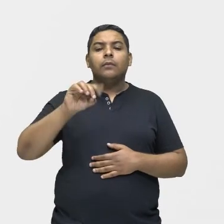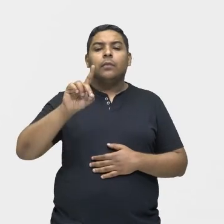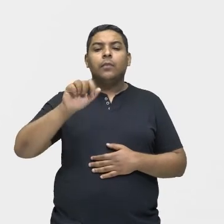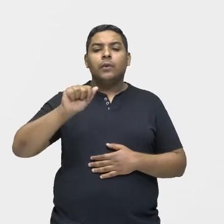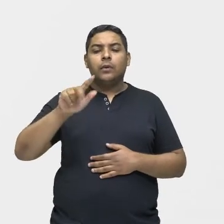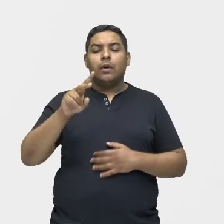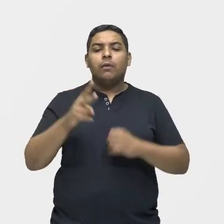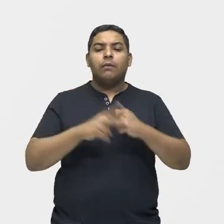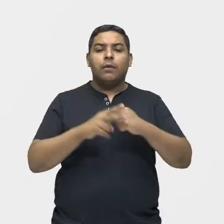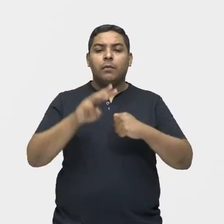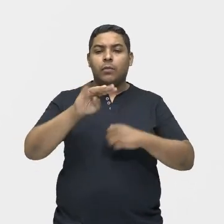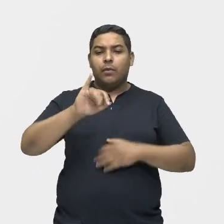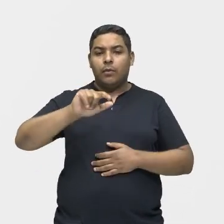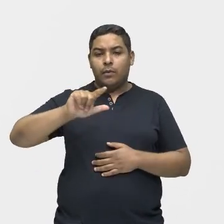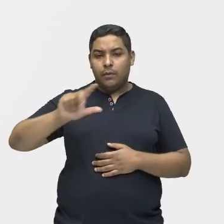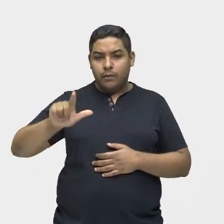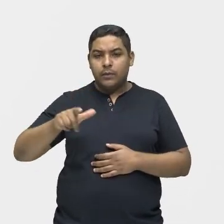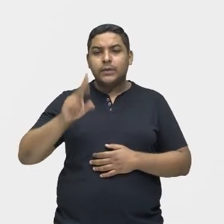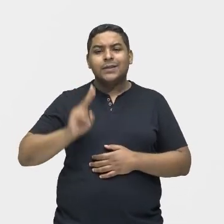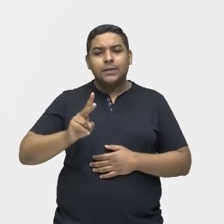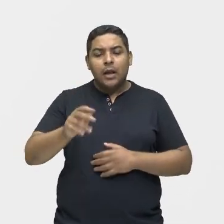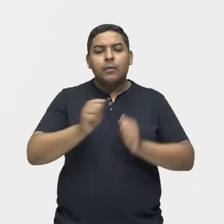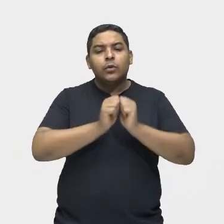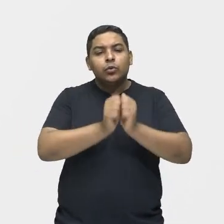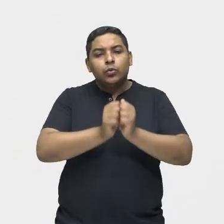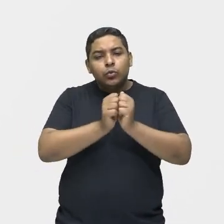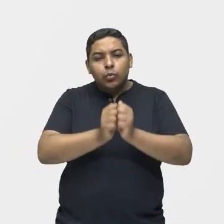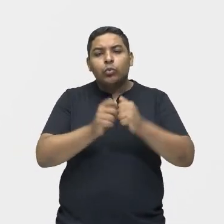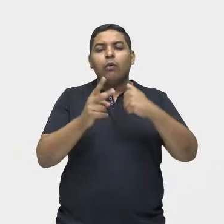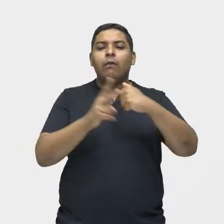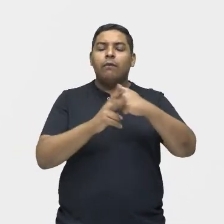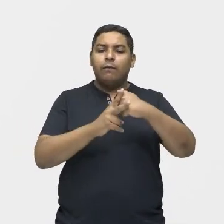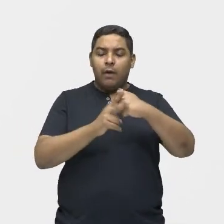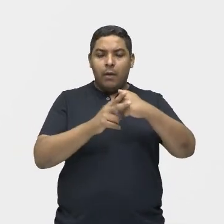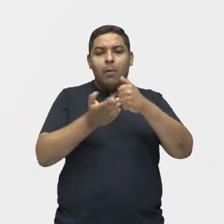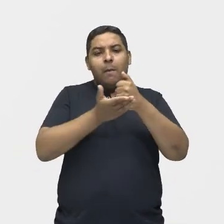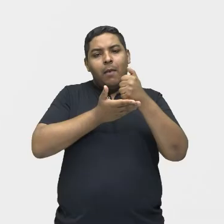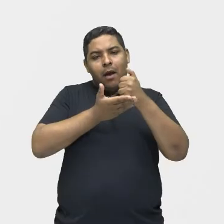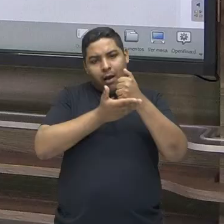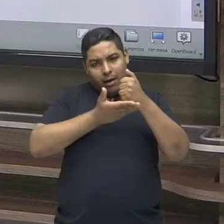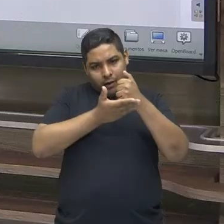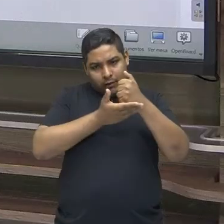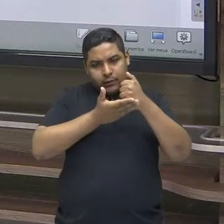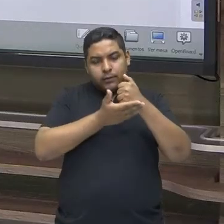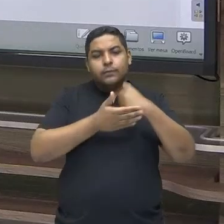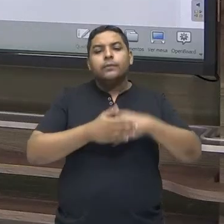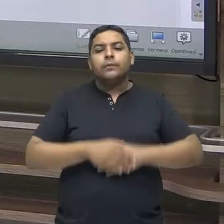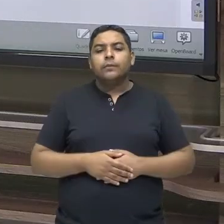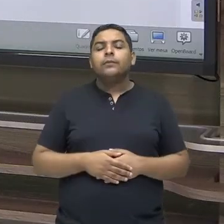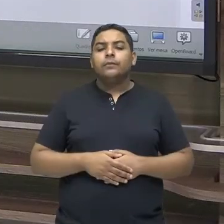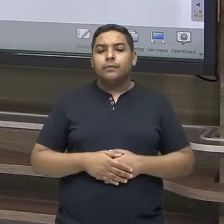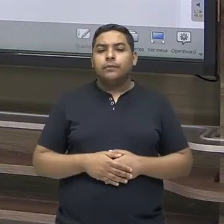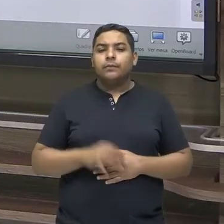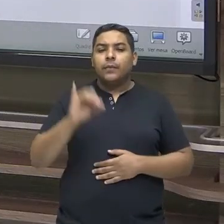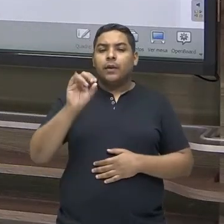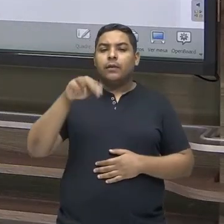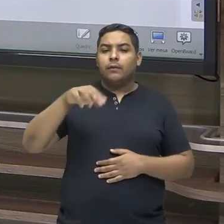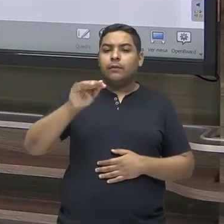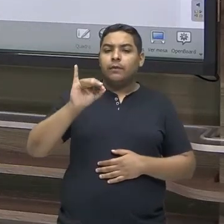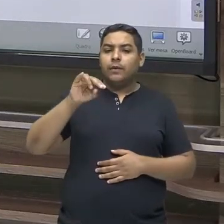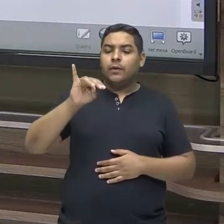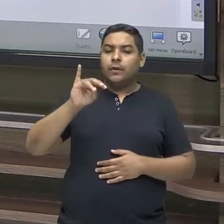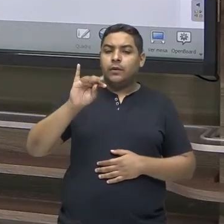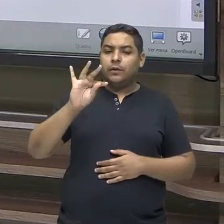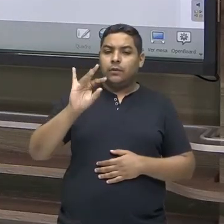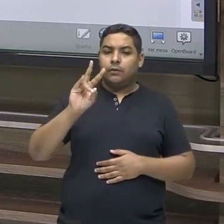will, sempre será acompanhado de verbos na sua forma base, ou seja, o infinitivo. Em língua inglesa, o